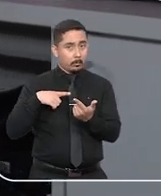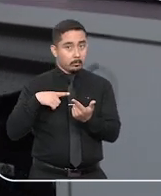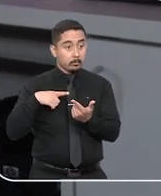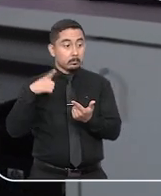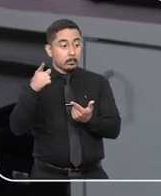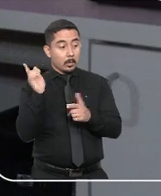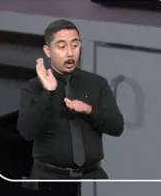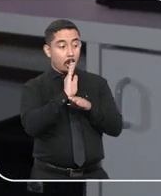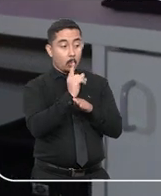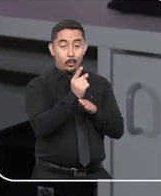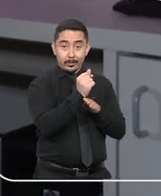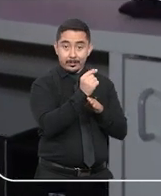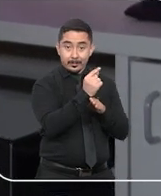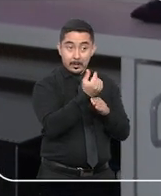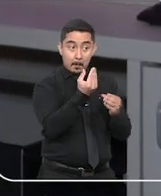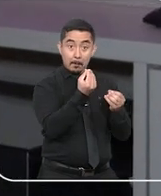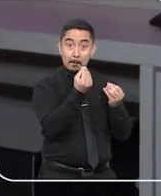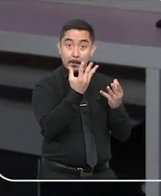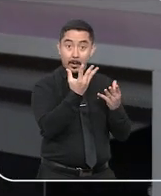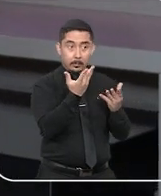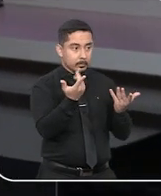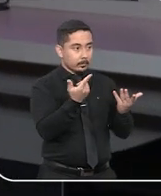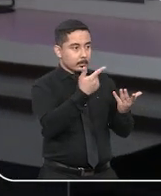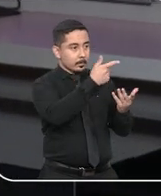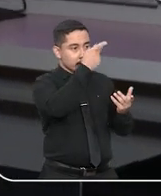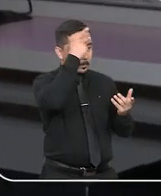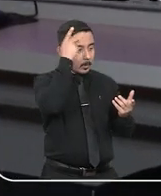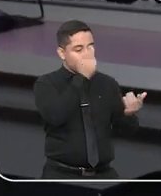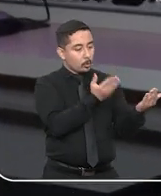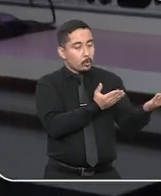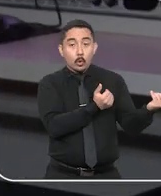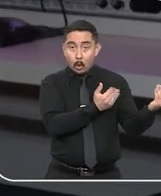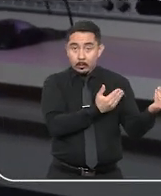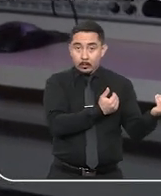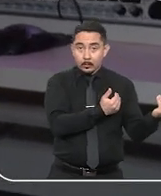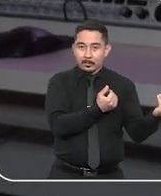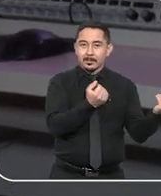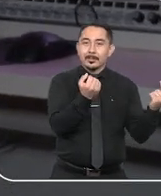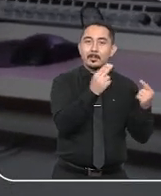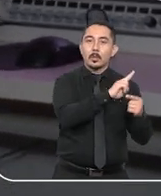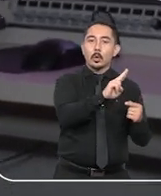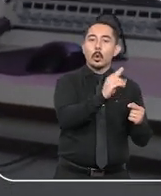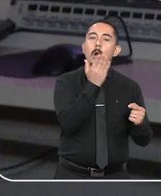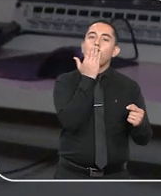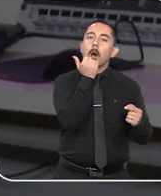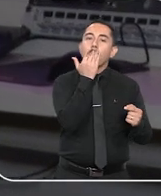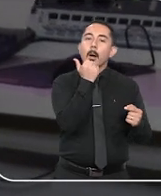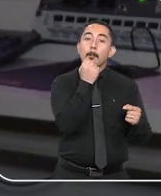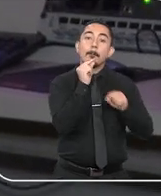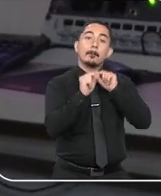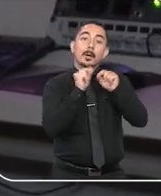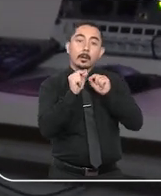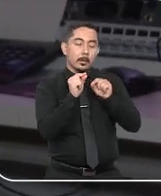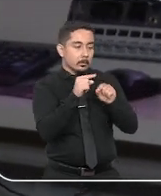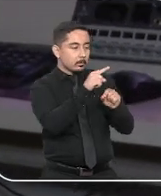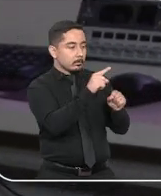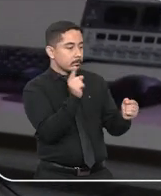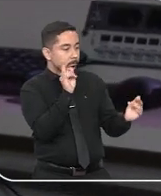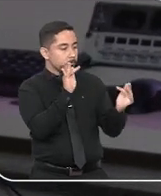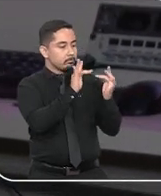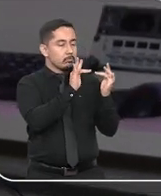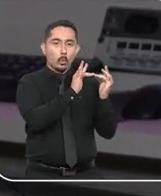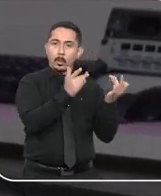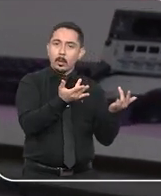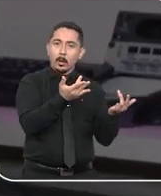que oferece suporte financeiro e benefícios materiais a uma pessoa mais jovem, chamada de Sugar Baby, em troca de